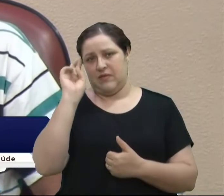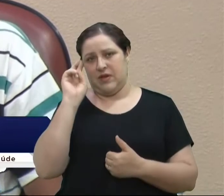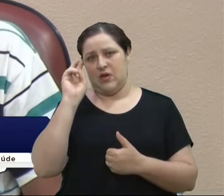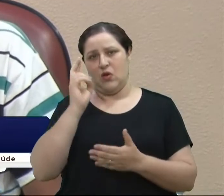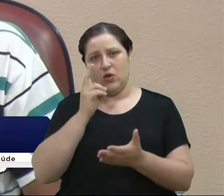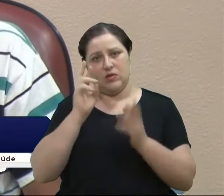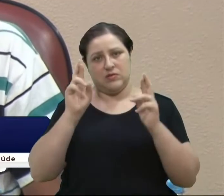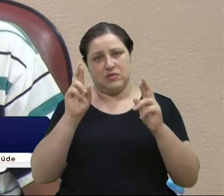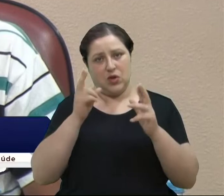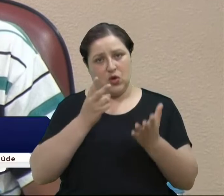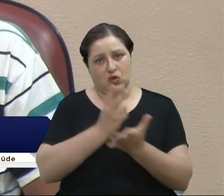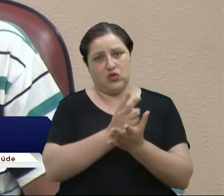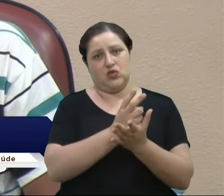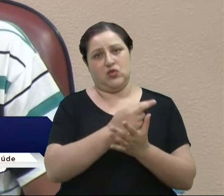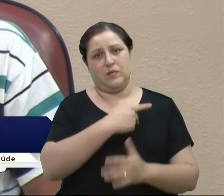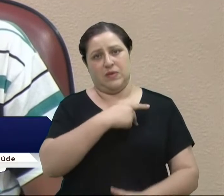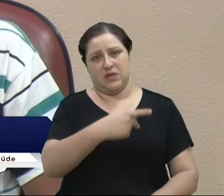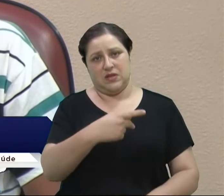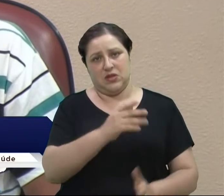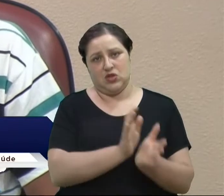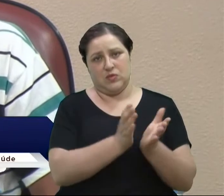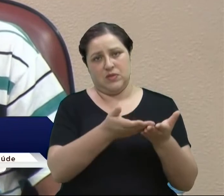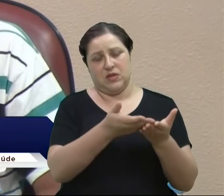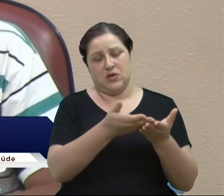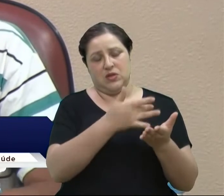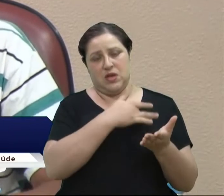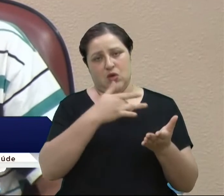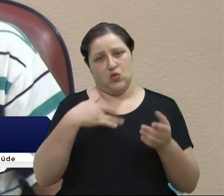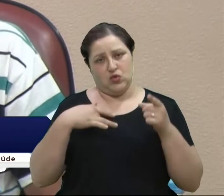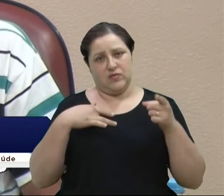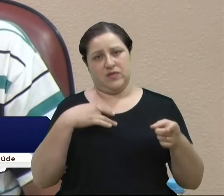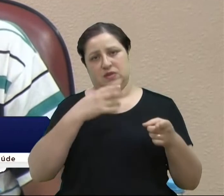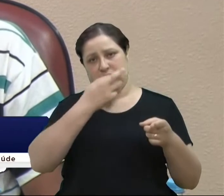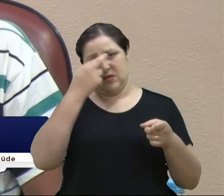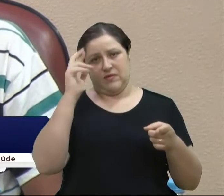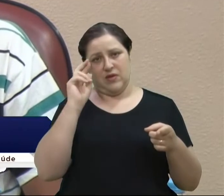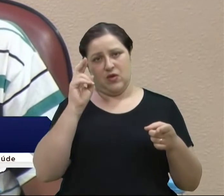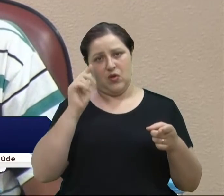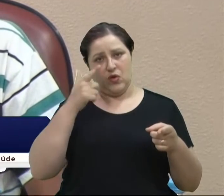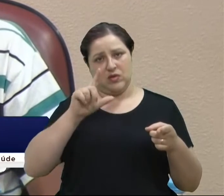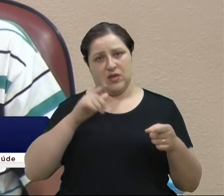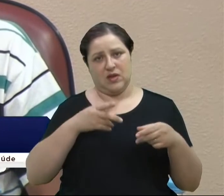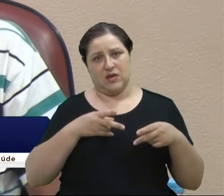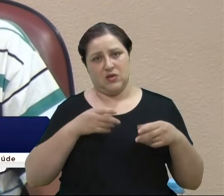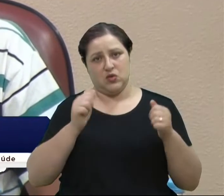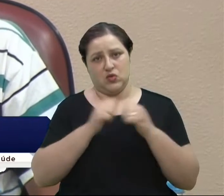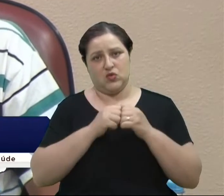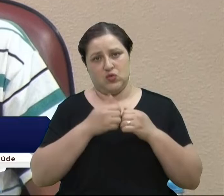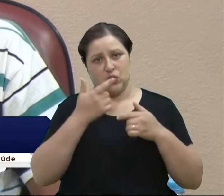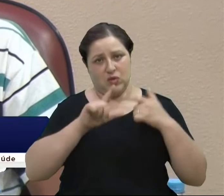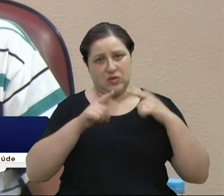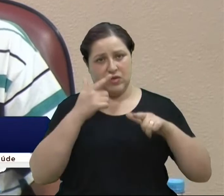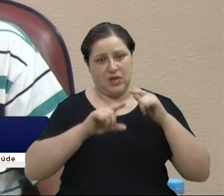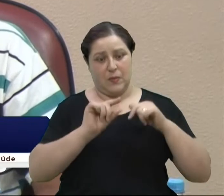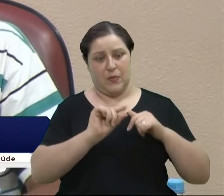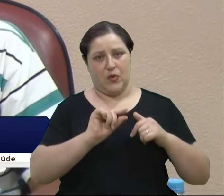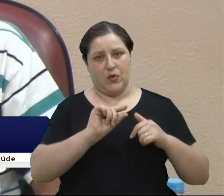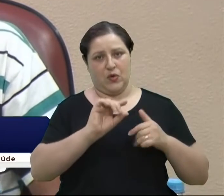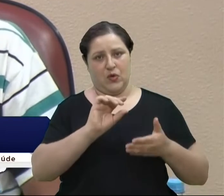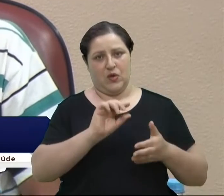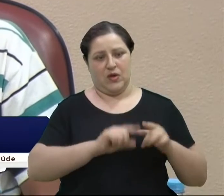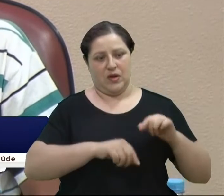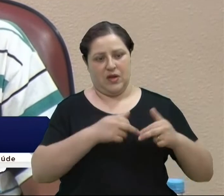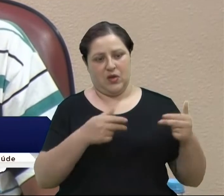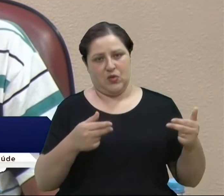continue à frente o ano que vem da Comissão de Saúde e que a gente consiga junto otimizar os poucos recursos que a gente tem para ajudar o